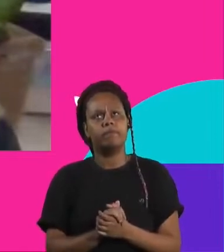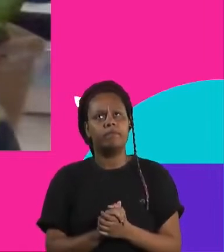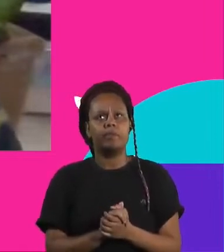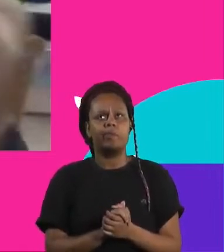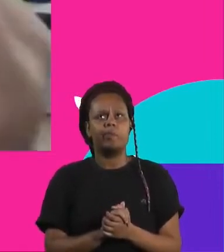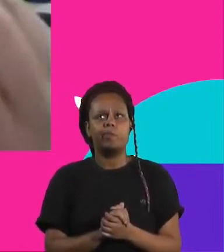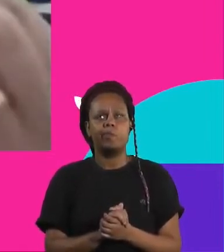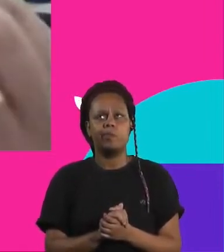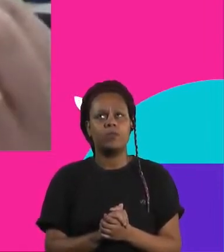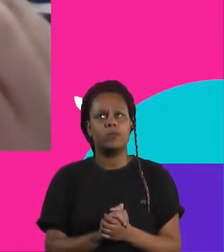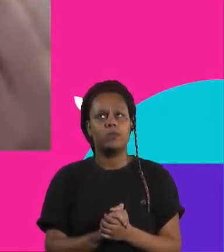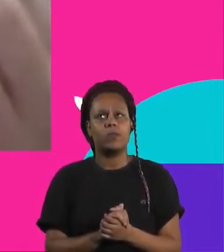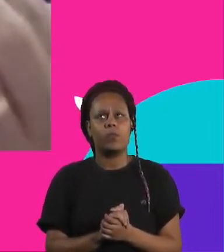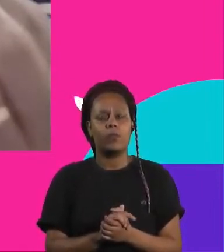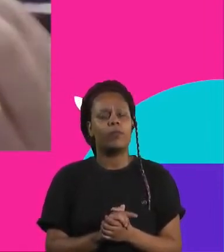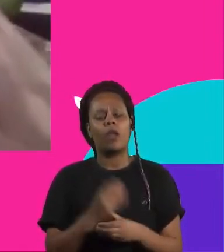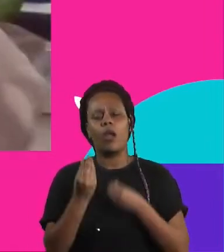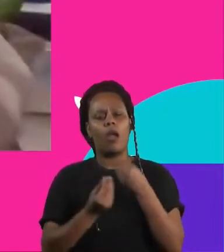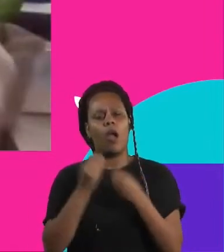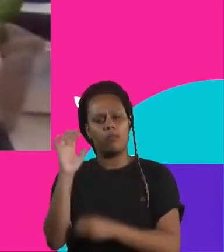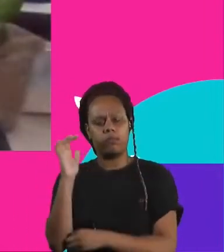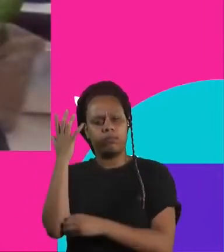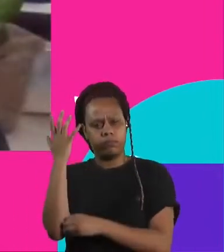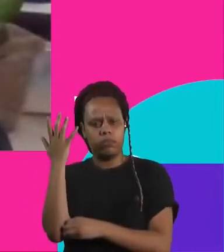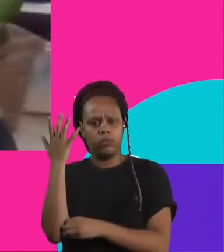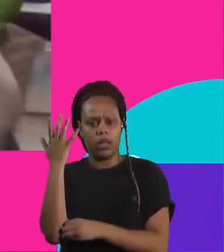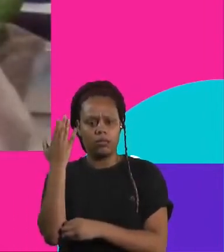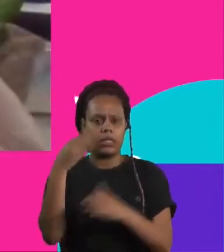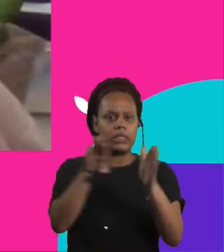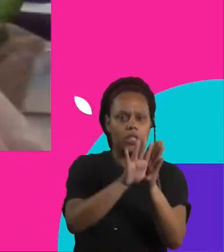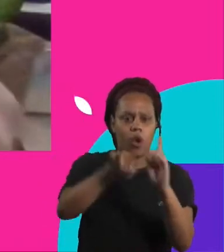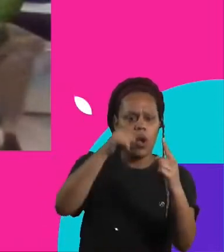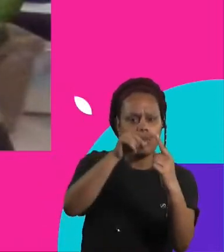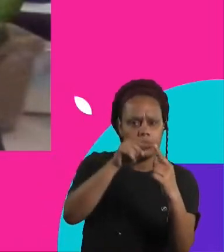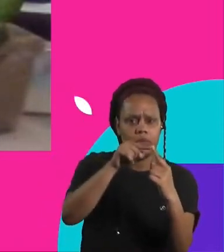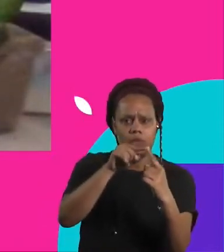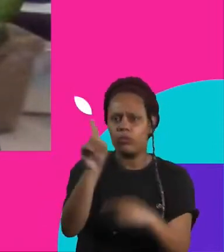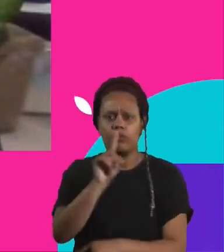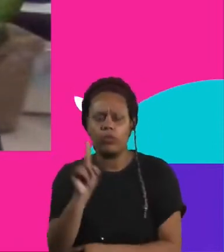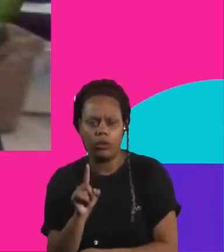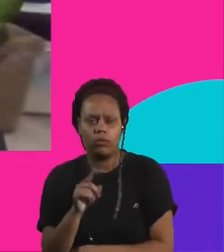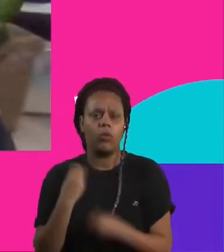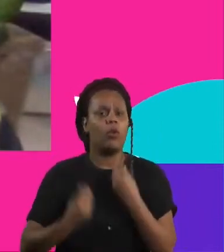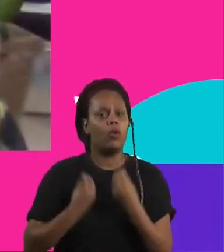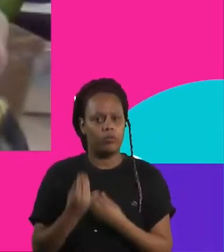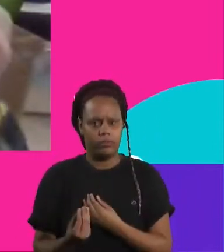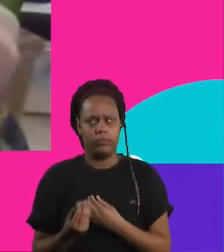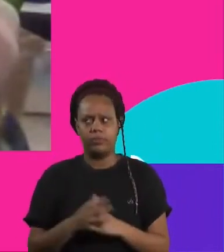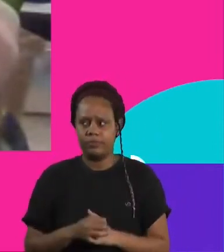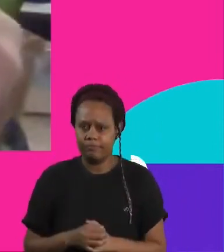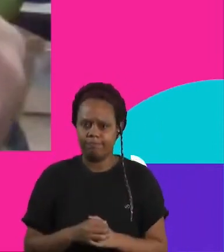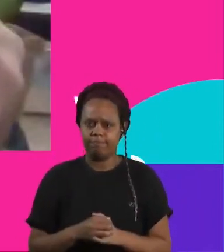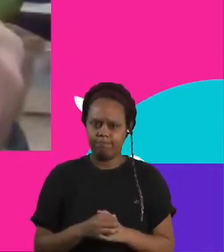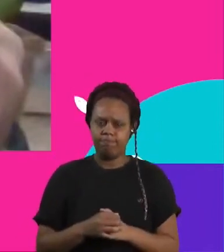se esses resultados foram alcançados ou não, ou se essas entregas foram feitas ou não. A